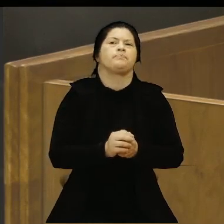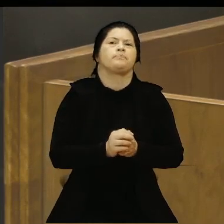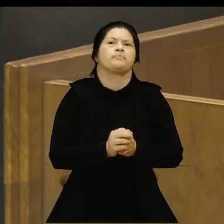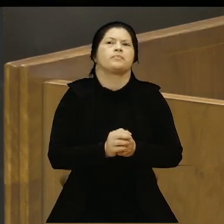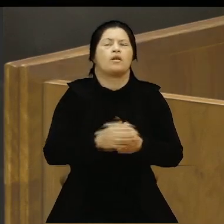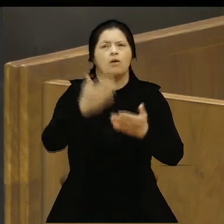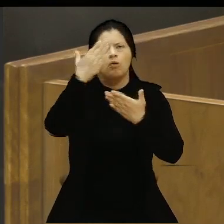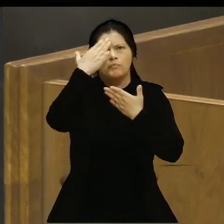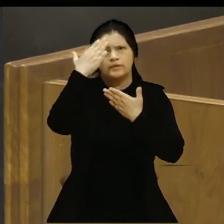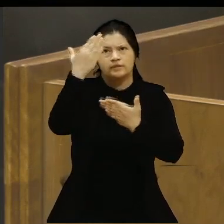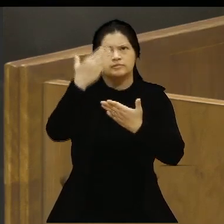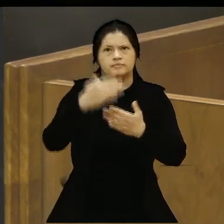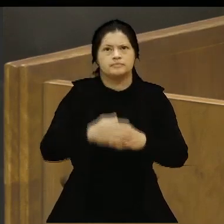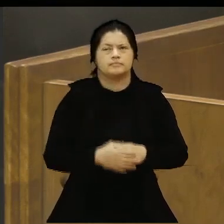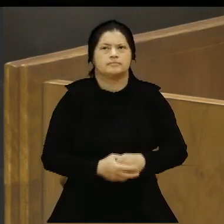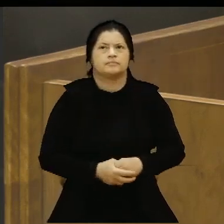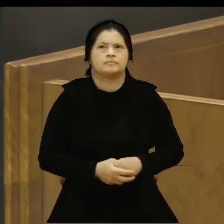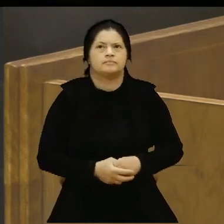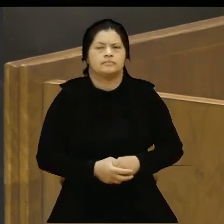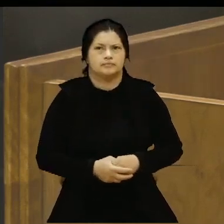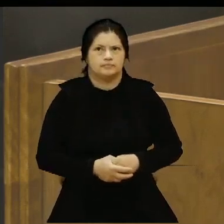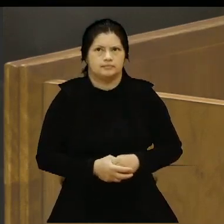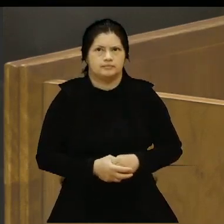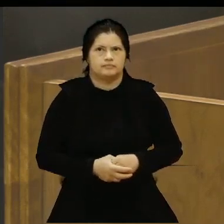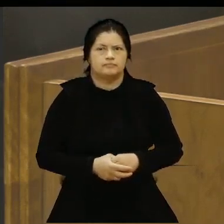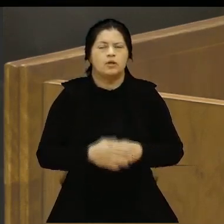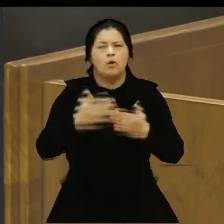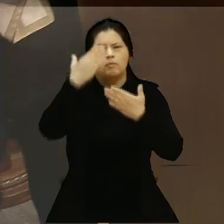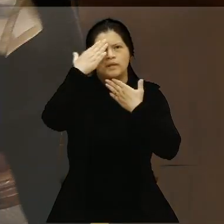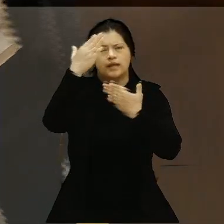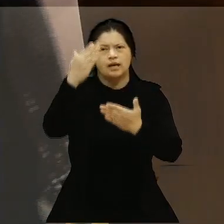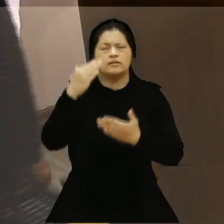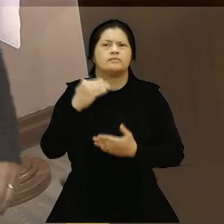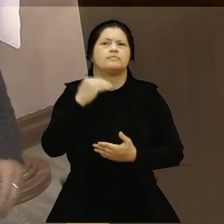Muito obrigado, colegas. Obrigado, vereadora Marisol Santos. Grande expediente.